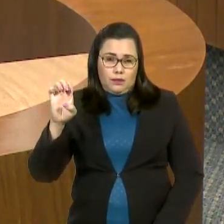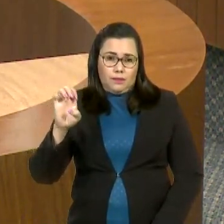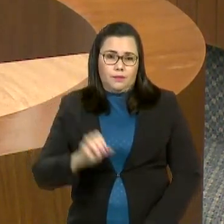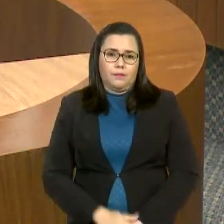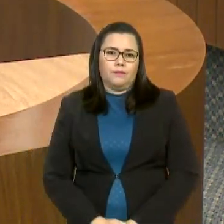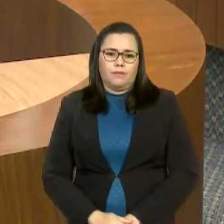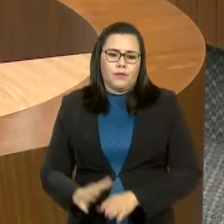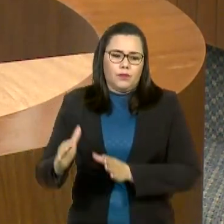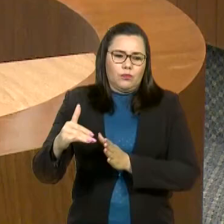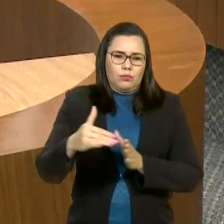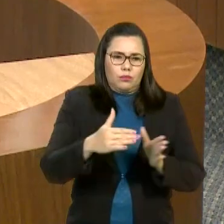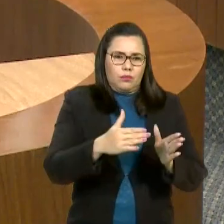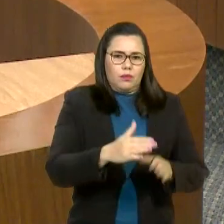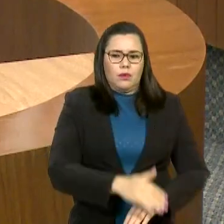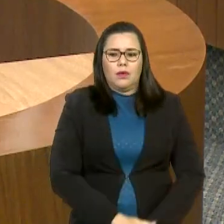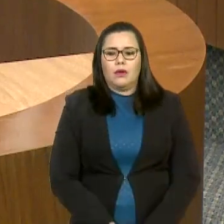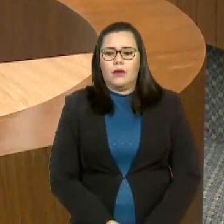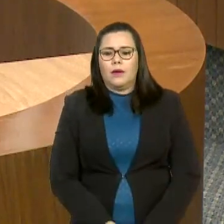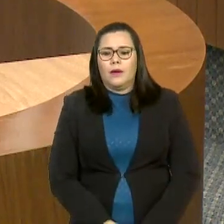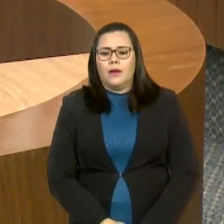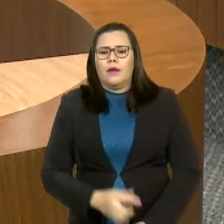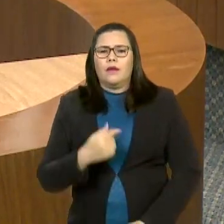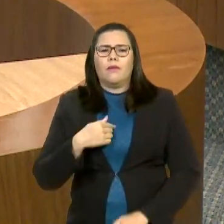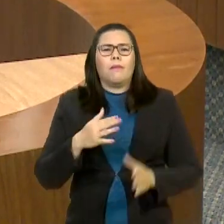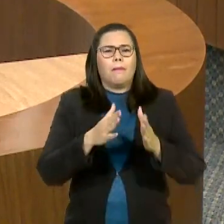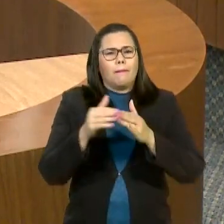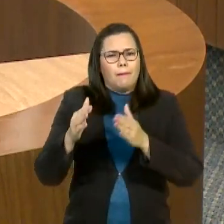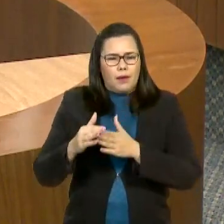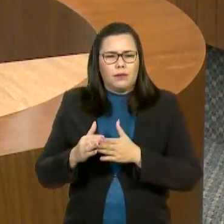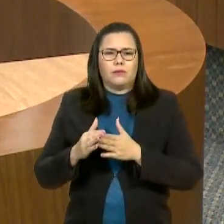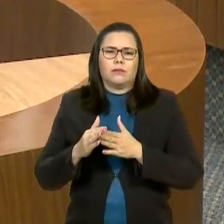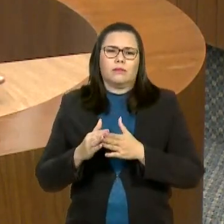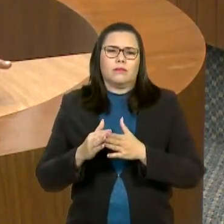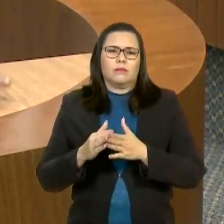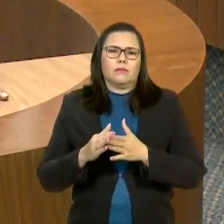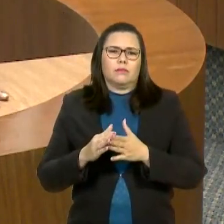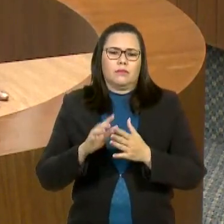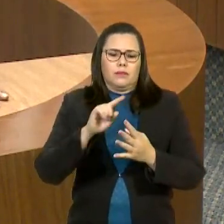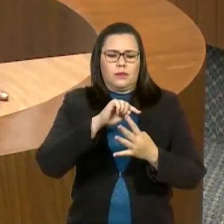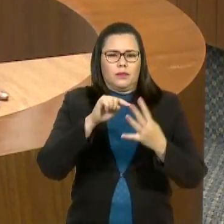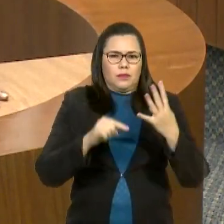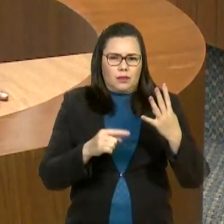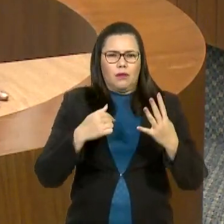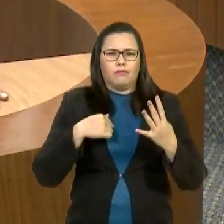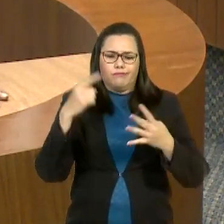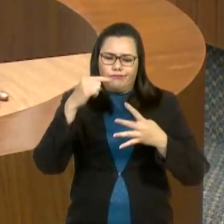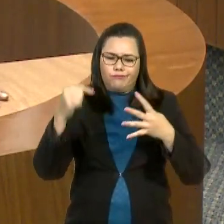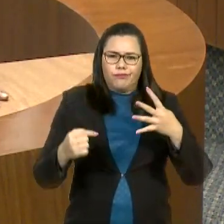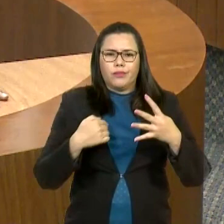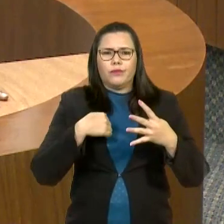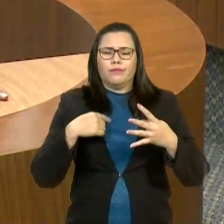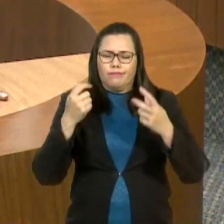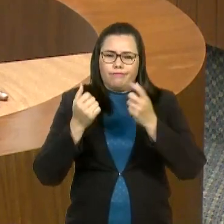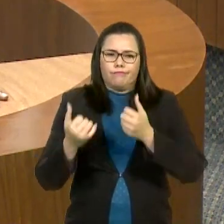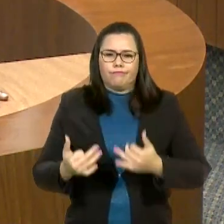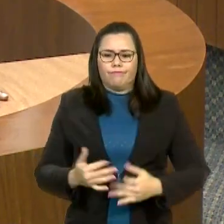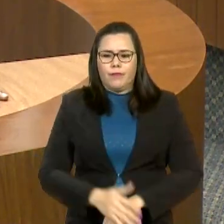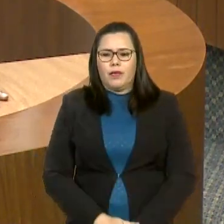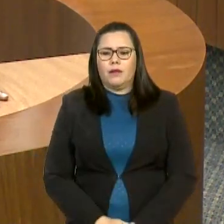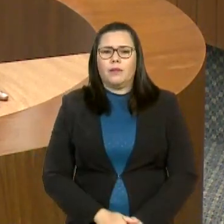recuperações e implantação das malhas asfálticas do nosso estado do Maranhão.